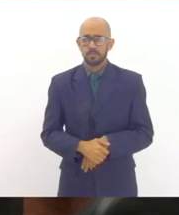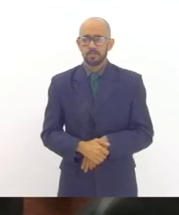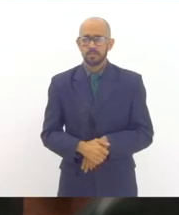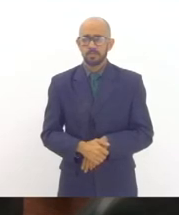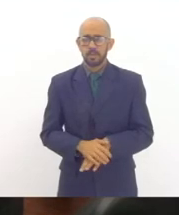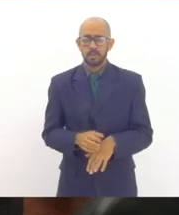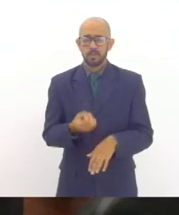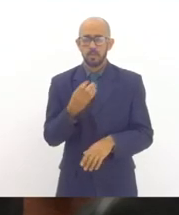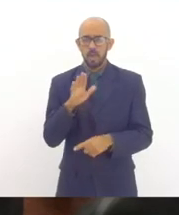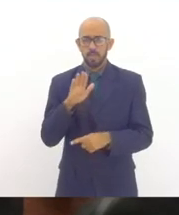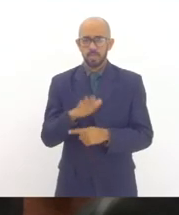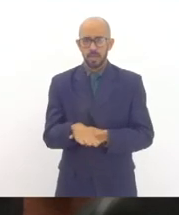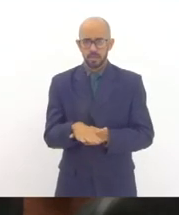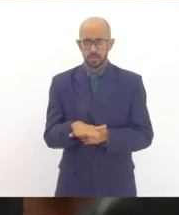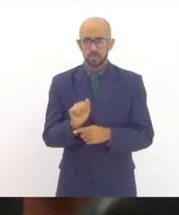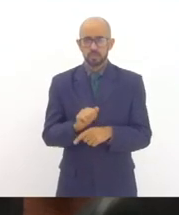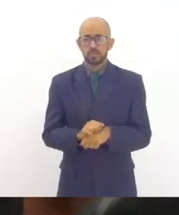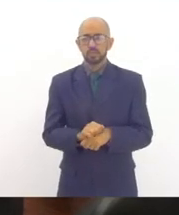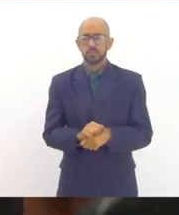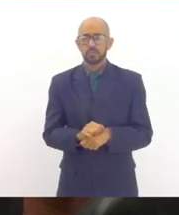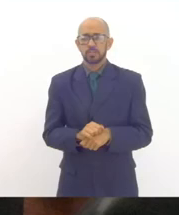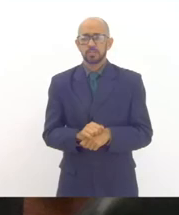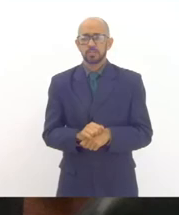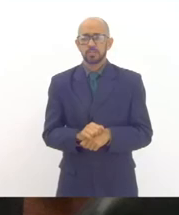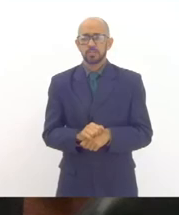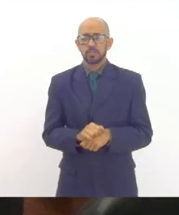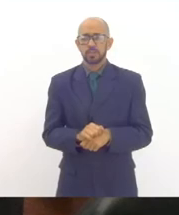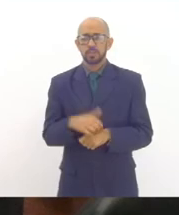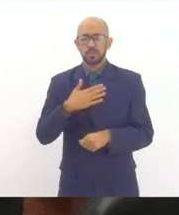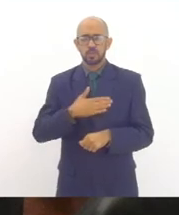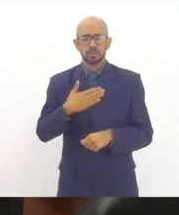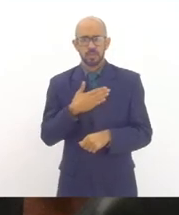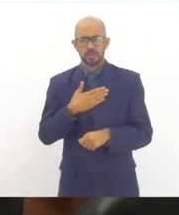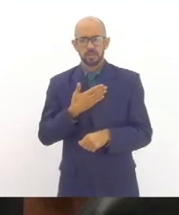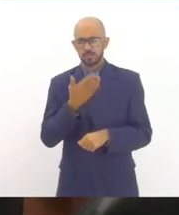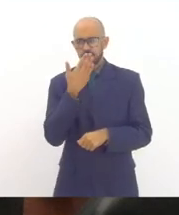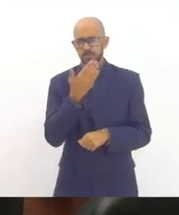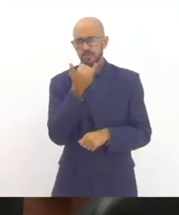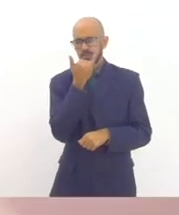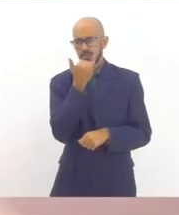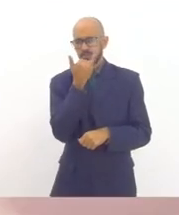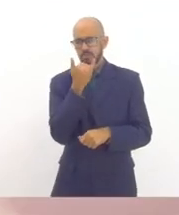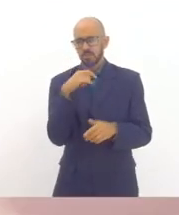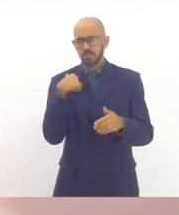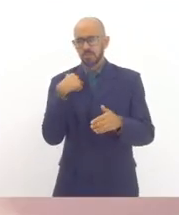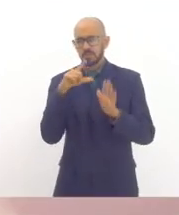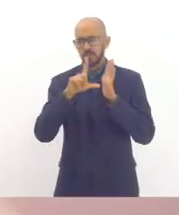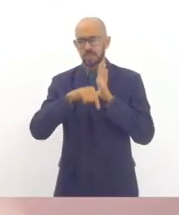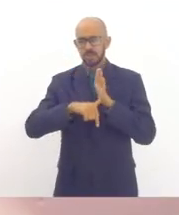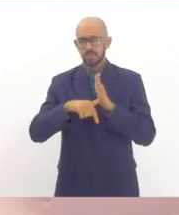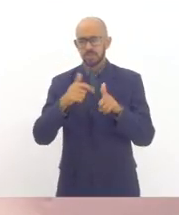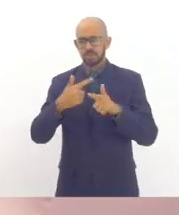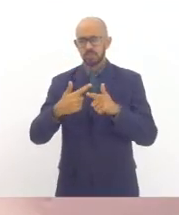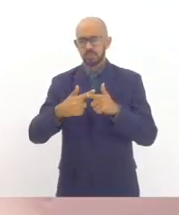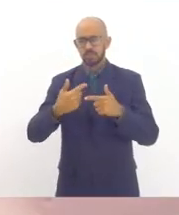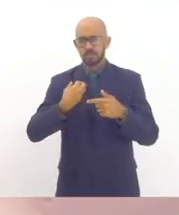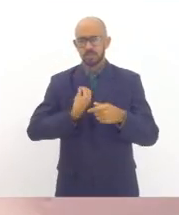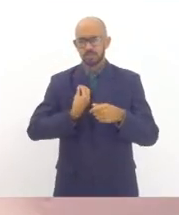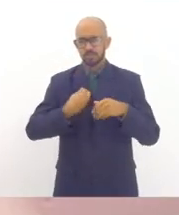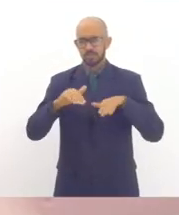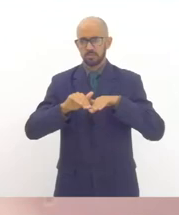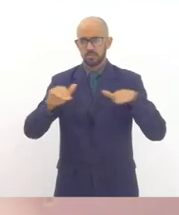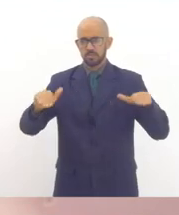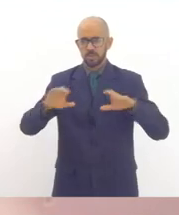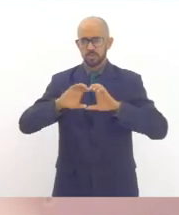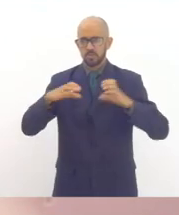Bem, boa tarde. Eu quero, antes de mais nada, me desculpar. Eu cheguei atrasado porque estava participando de uma mesa do